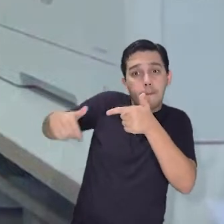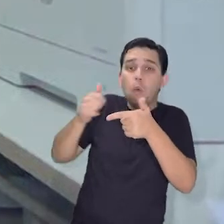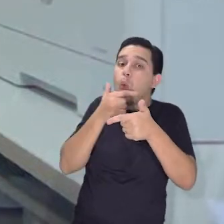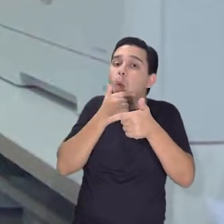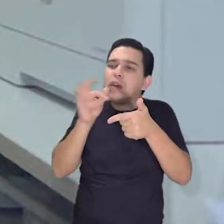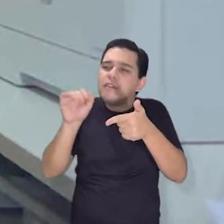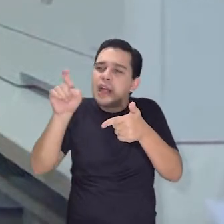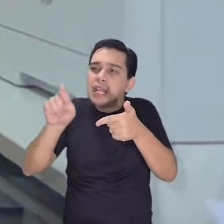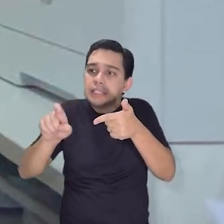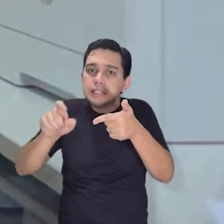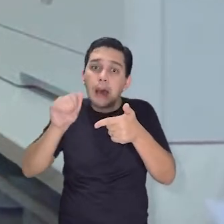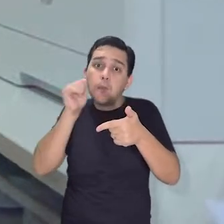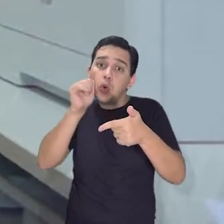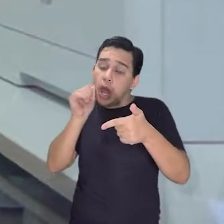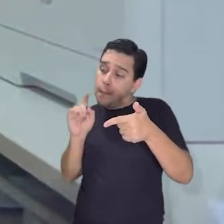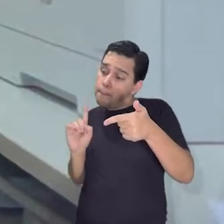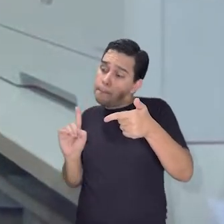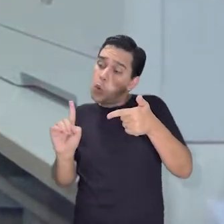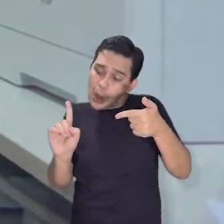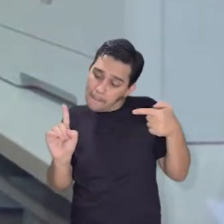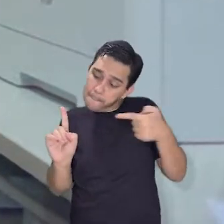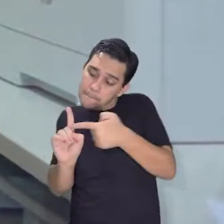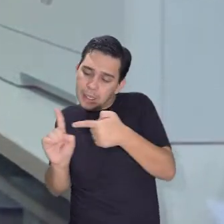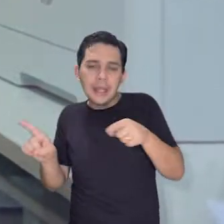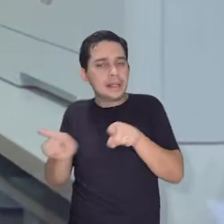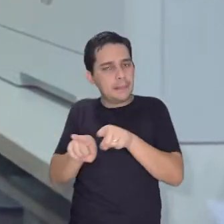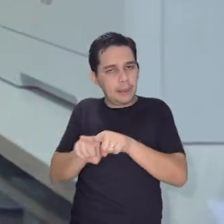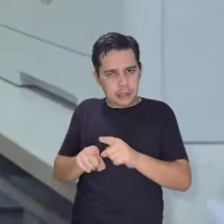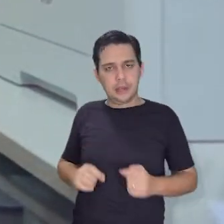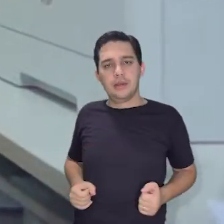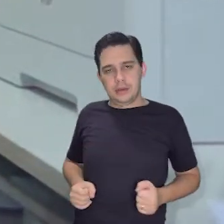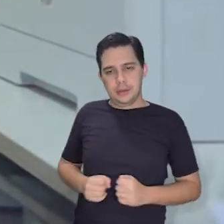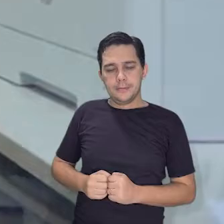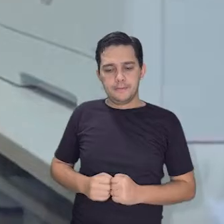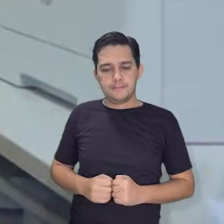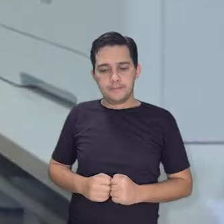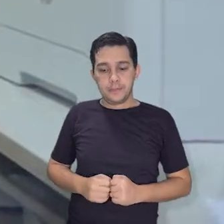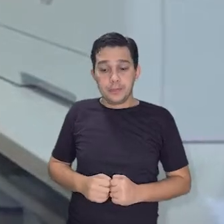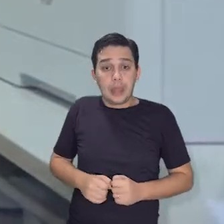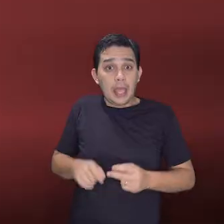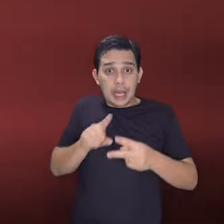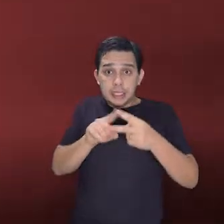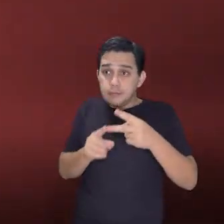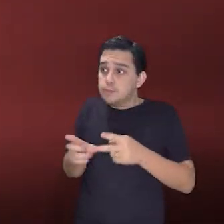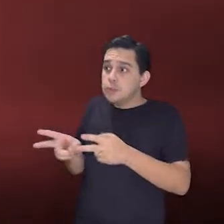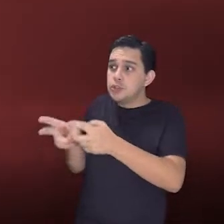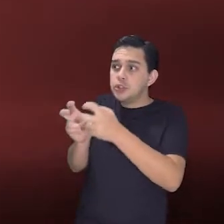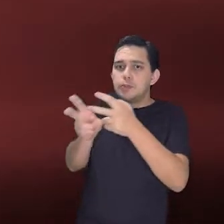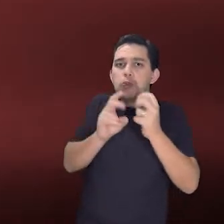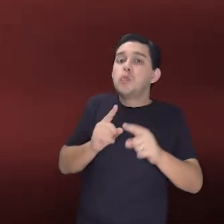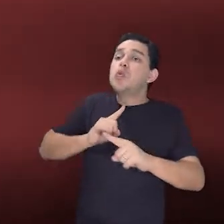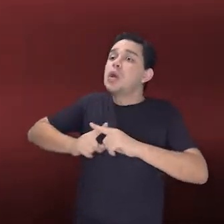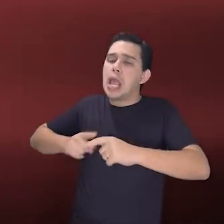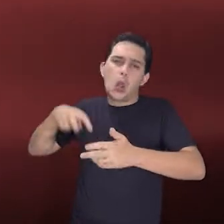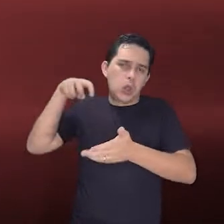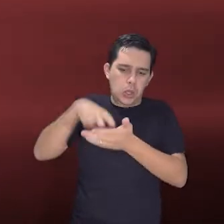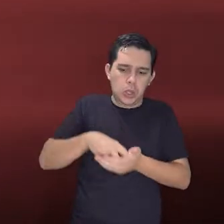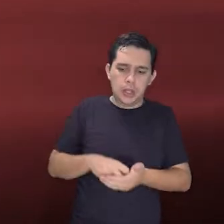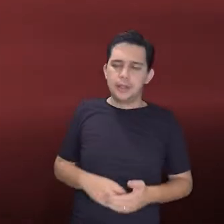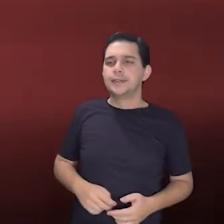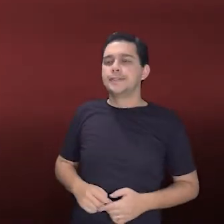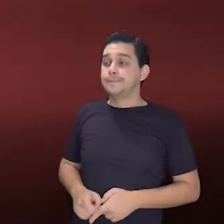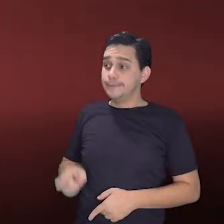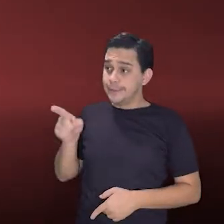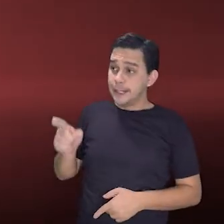se justifica, no primeiro momento, pela decisão dos jurados em reconhecerem 2 qualificadoras, uma, o motivo